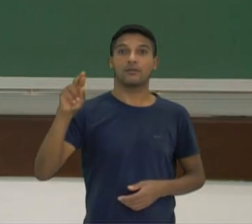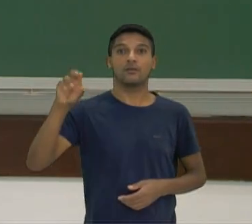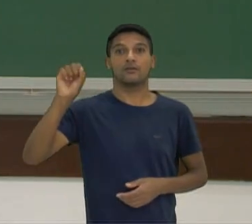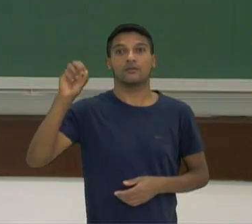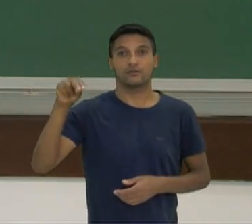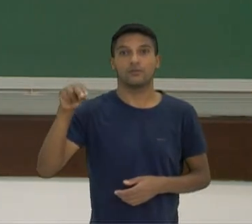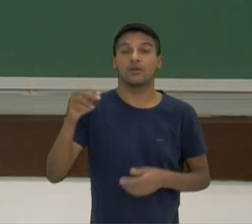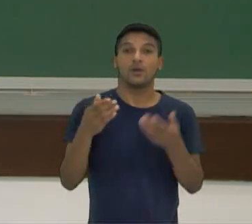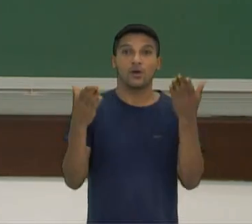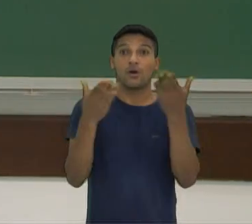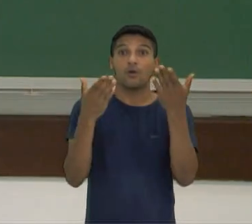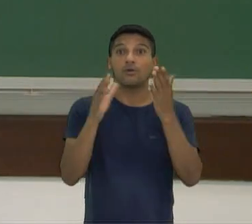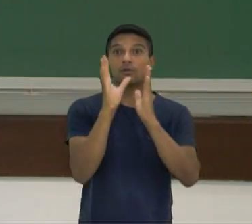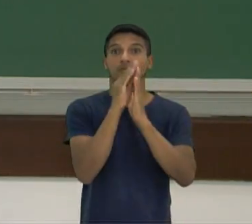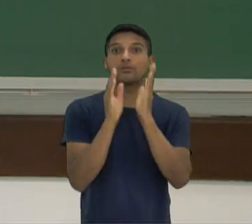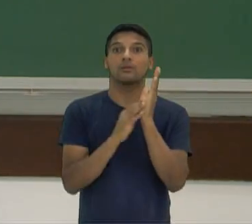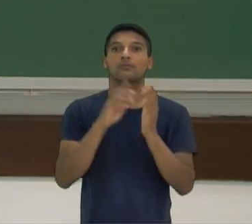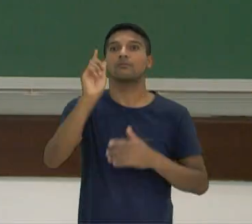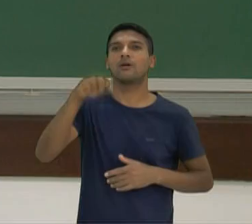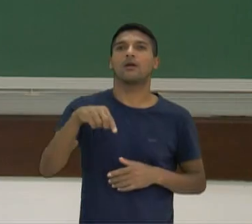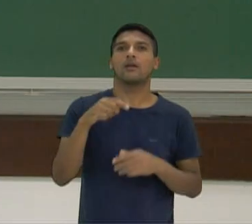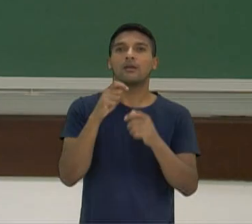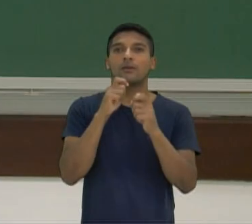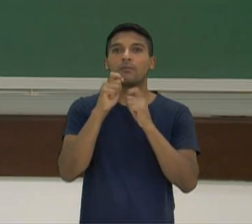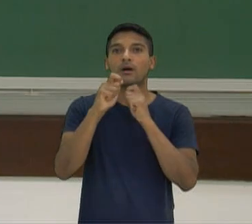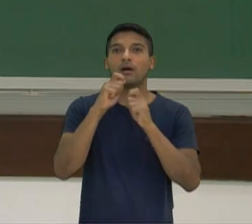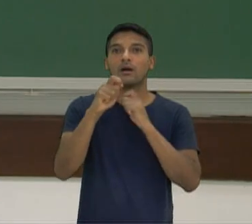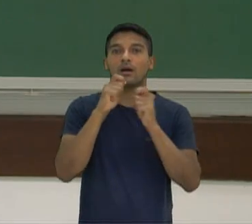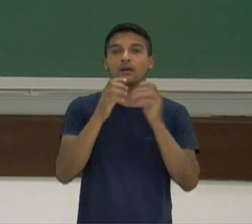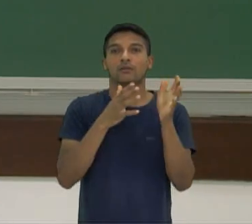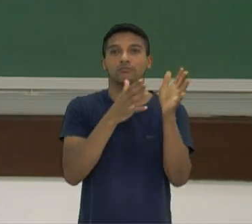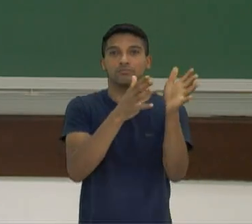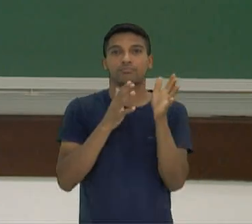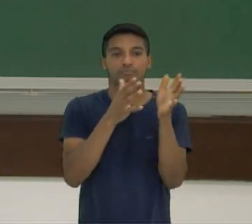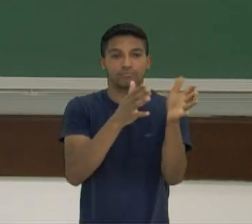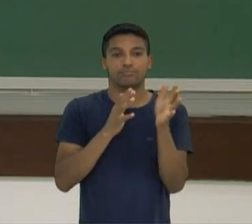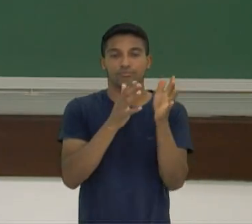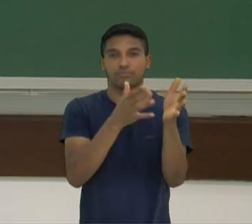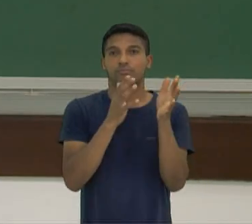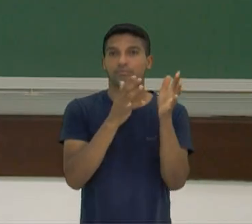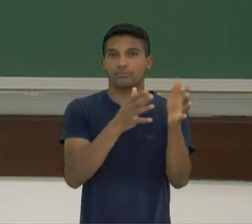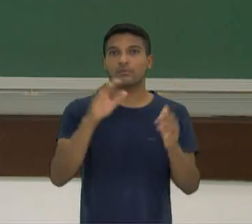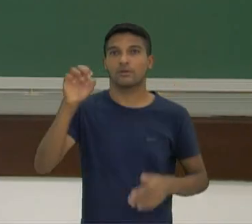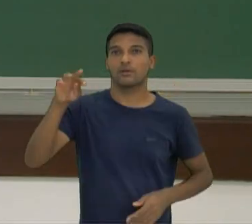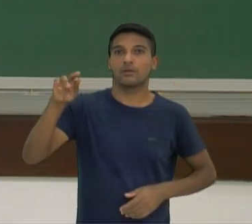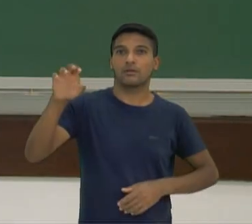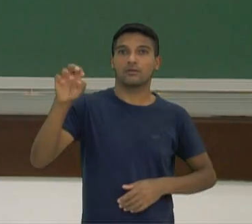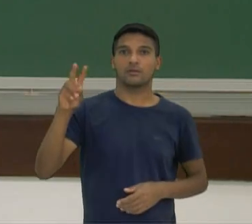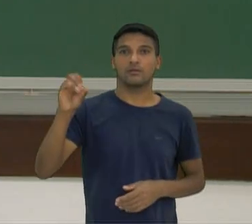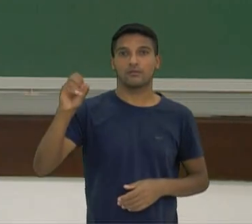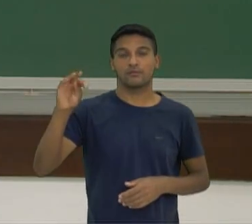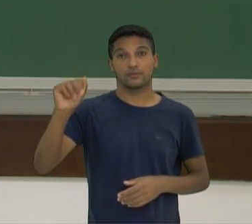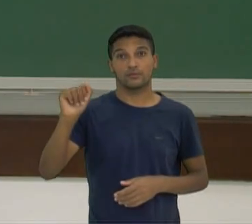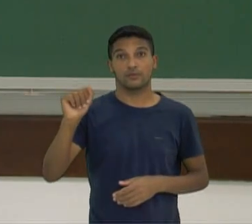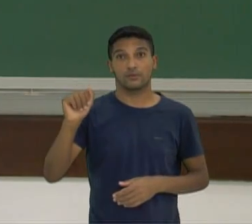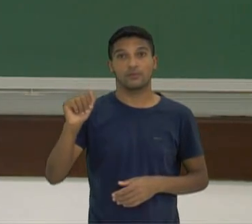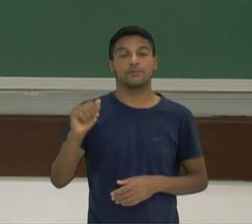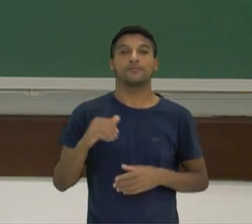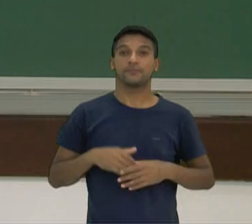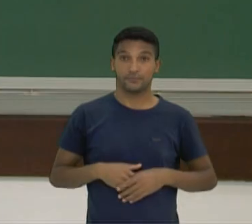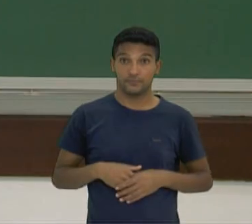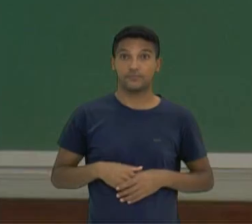é entrevista. Isso mesmo, continuamos com a temática de entrevista. Mas antes, vamos aos nossos